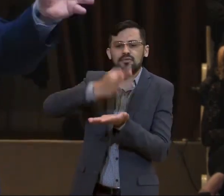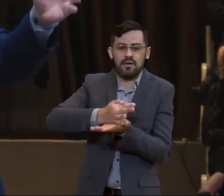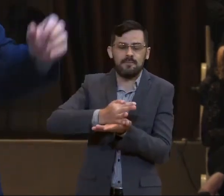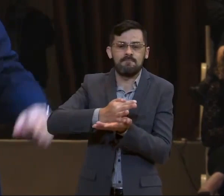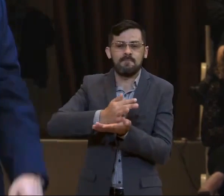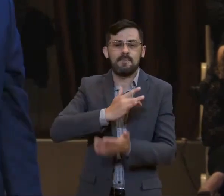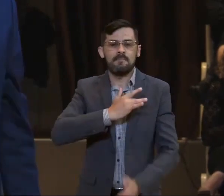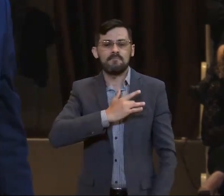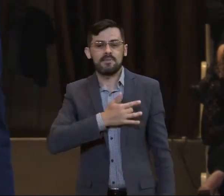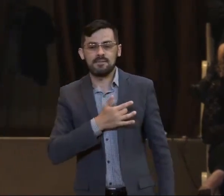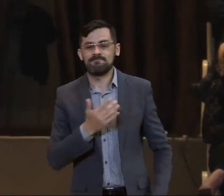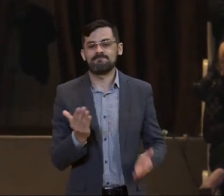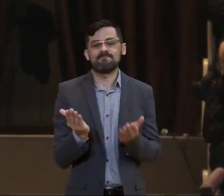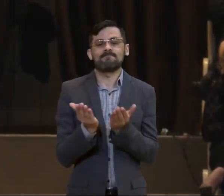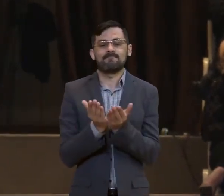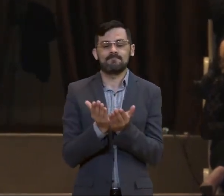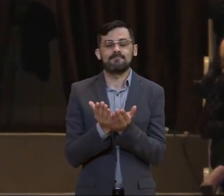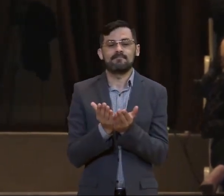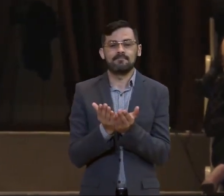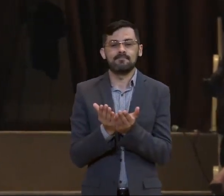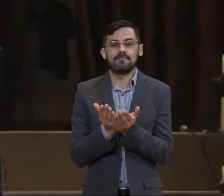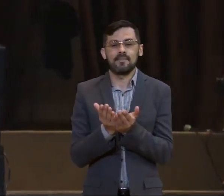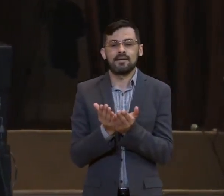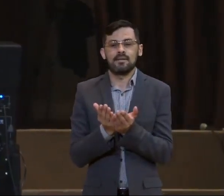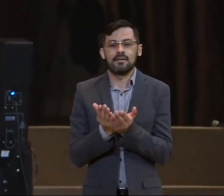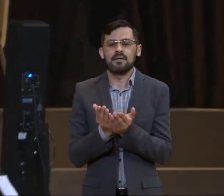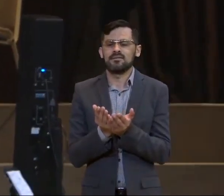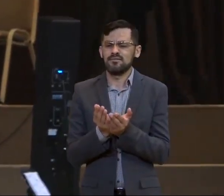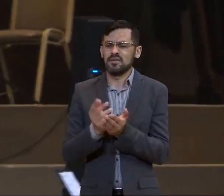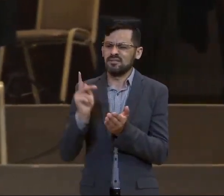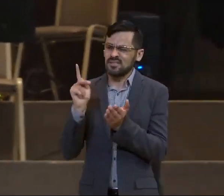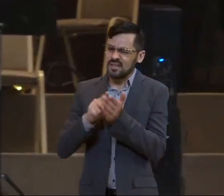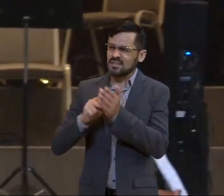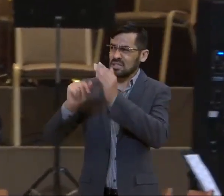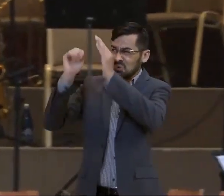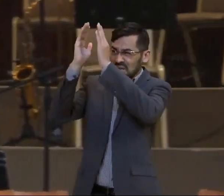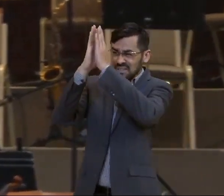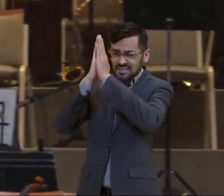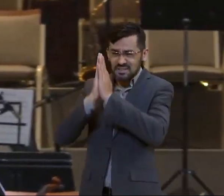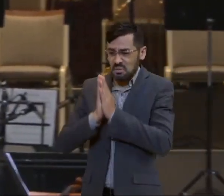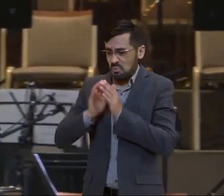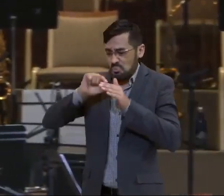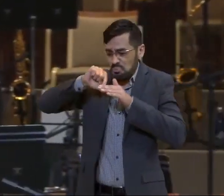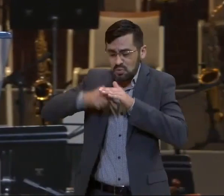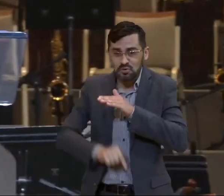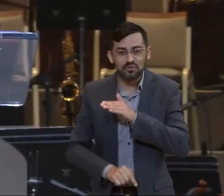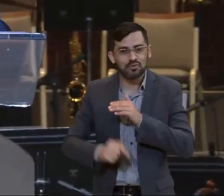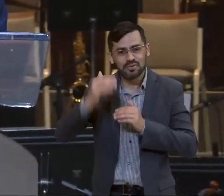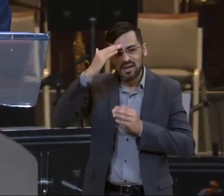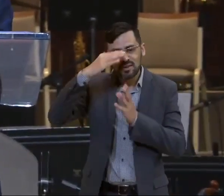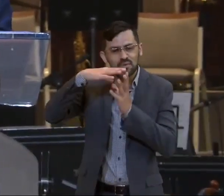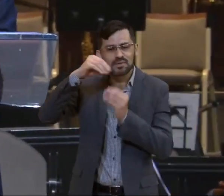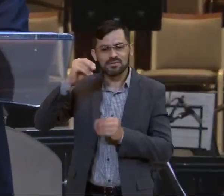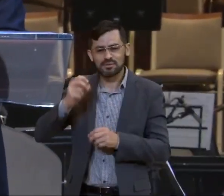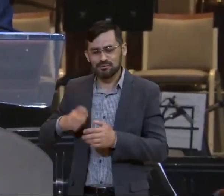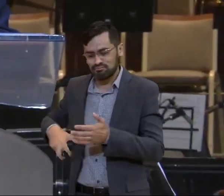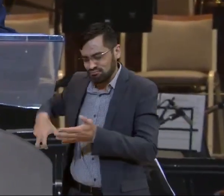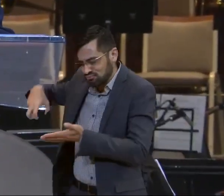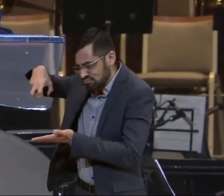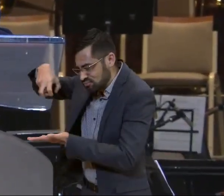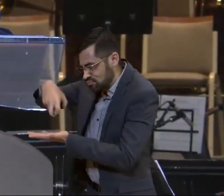Piedade cristã é isso, é aquela adoração que vem do fundo da alma e a gente se lança aos pés